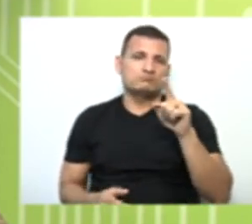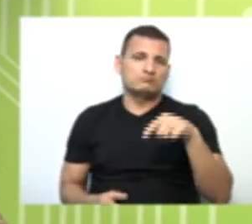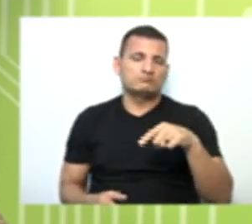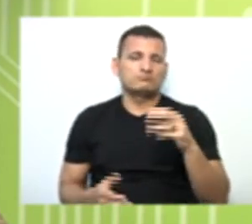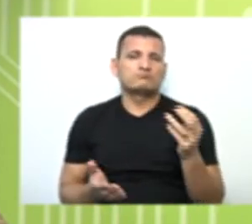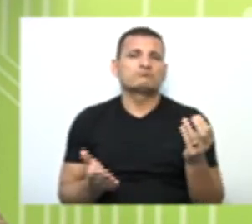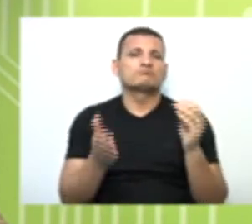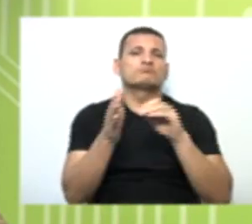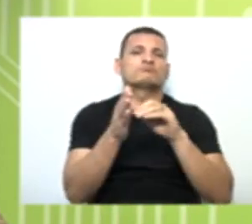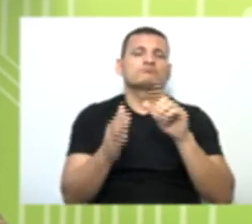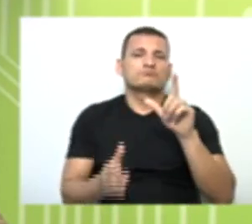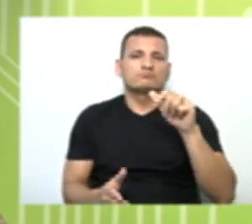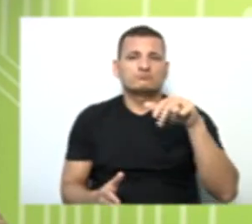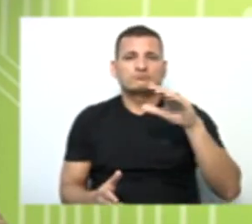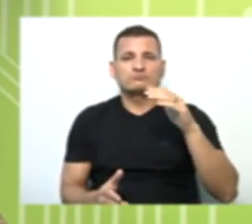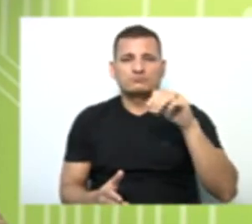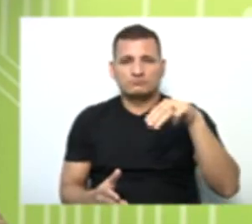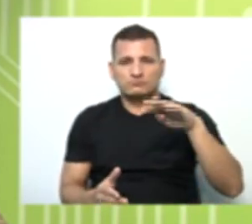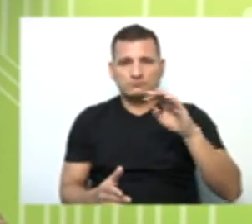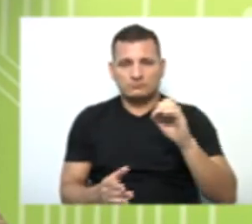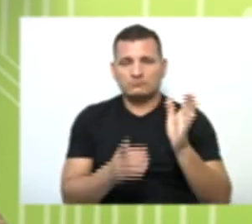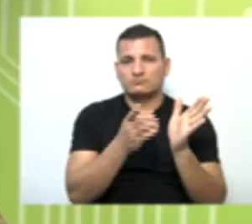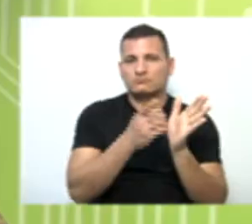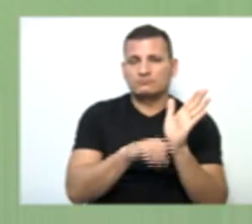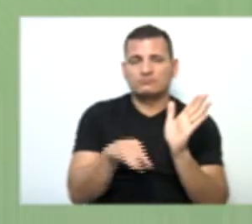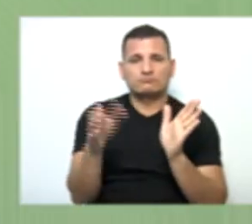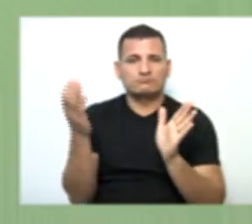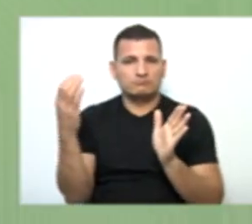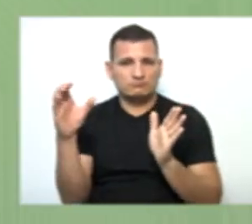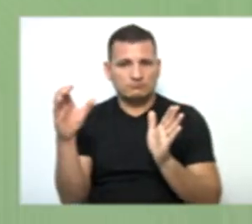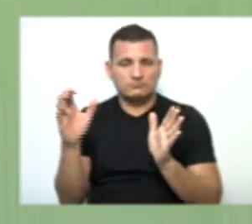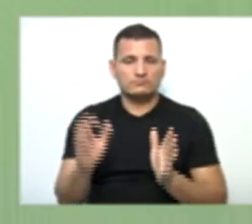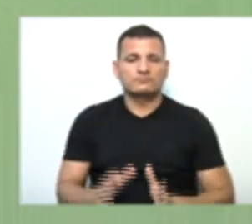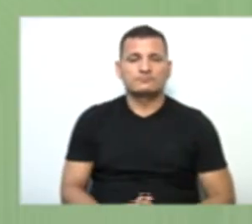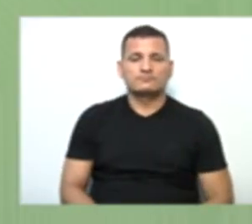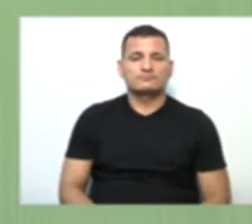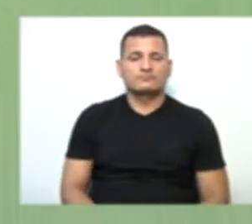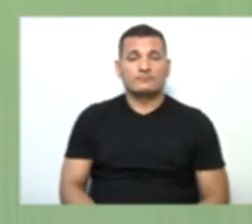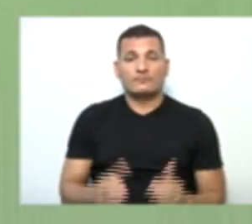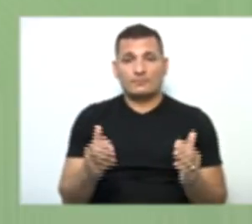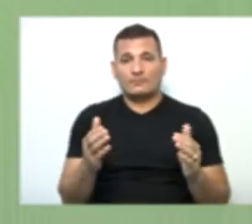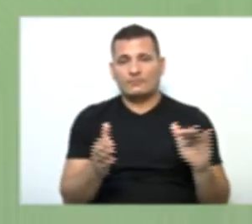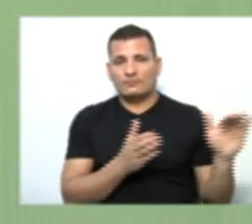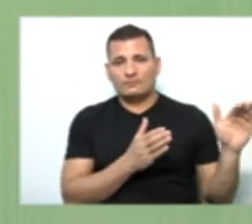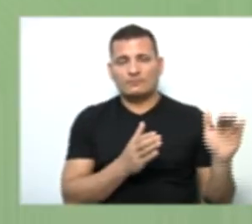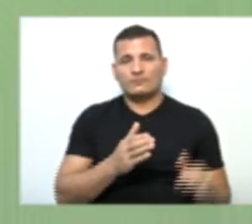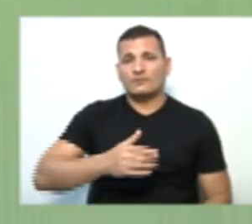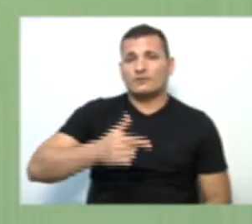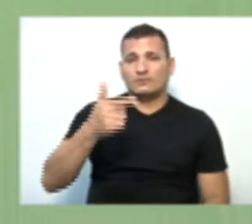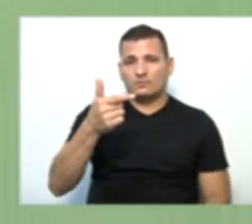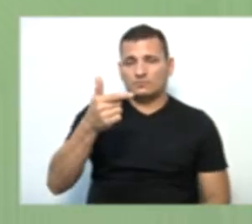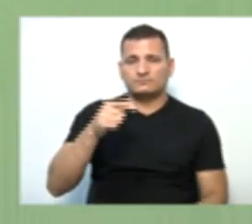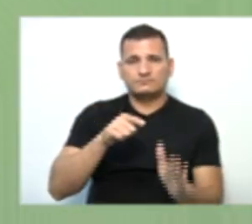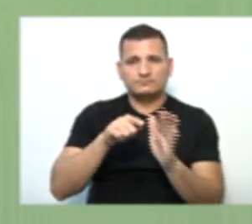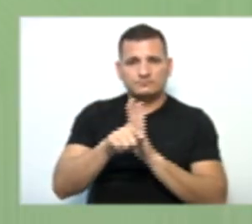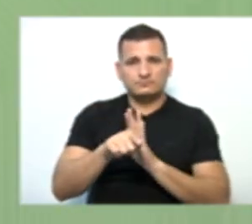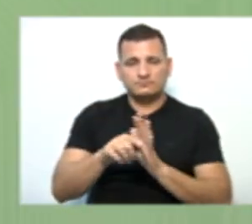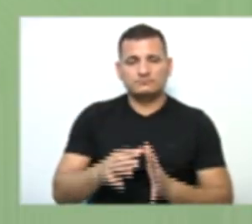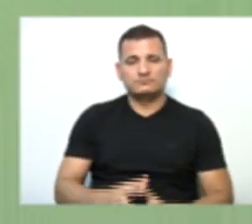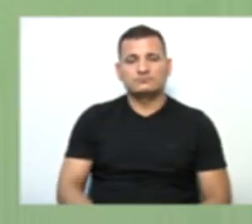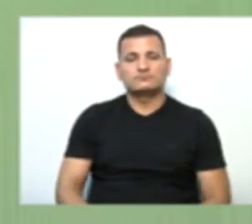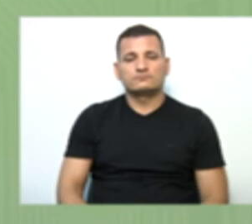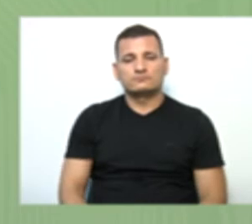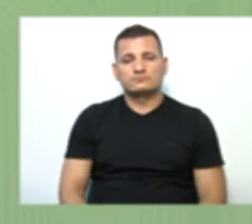de débito e crédito. Vamos para a segunda questão. Questão 2, né? Qual